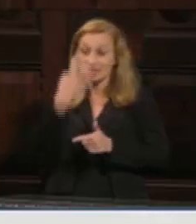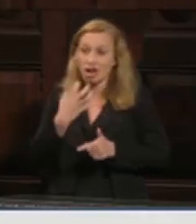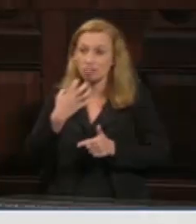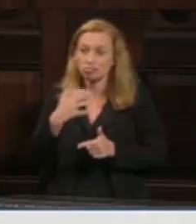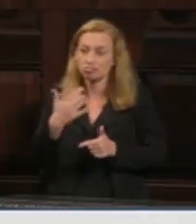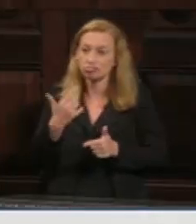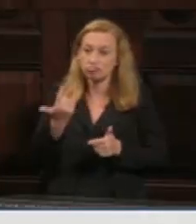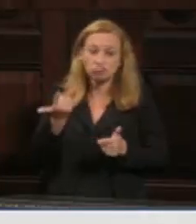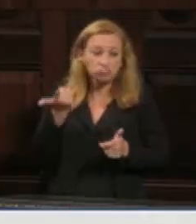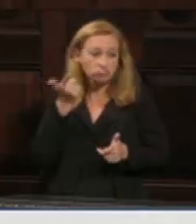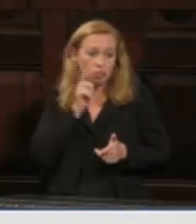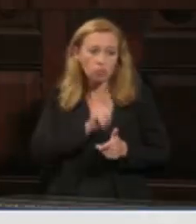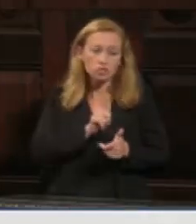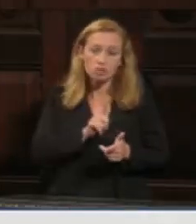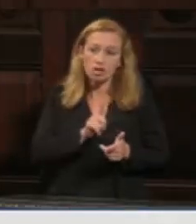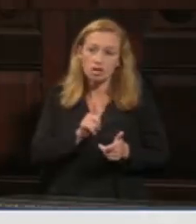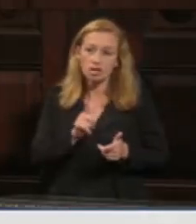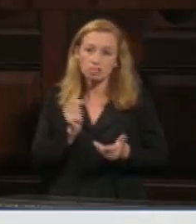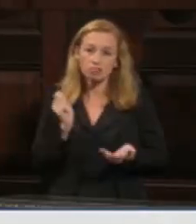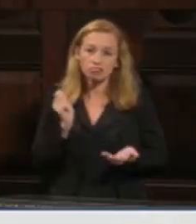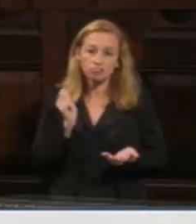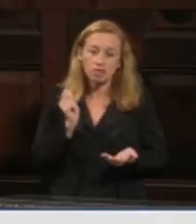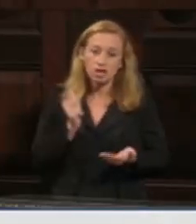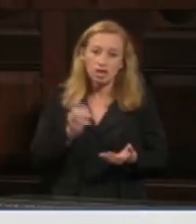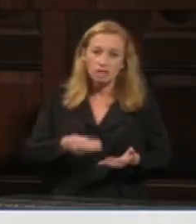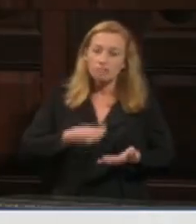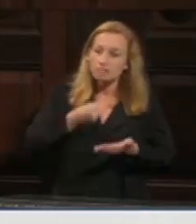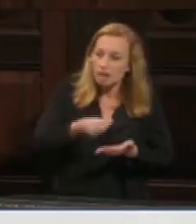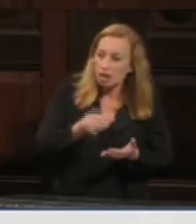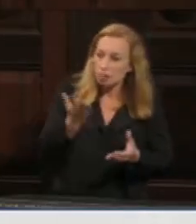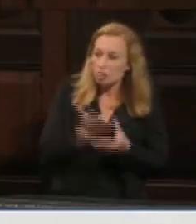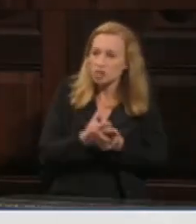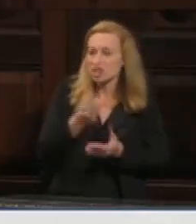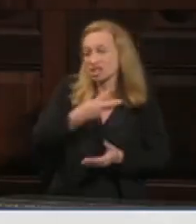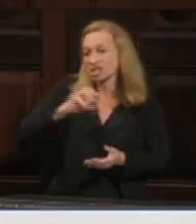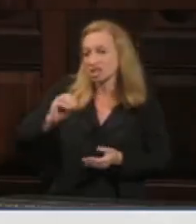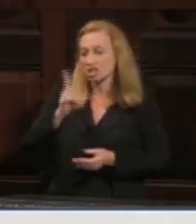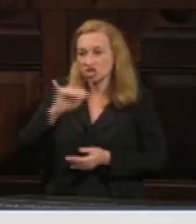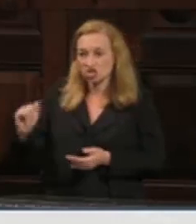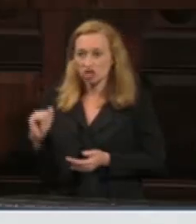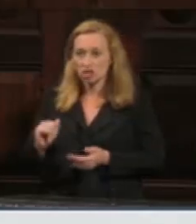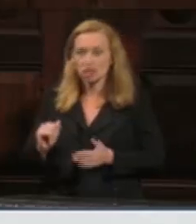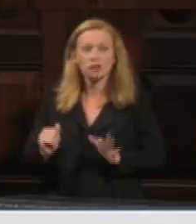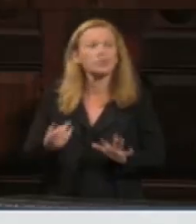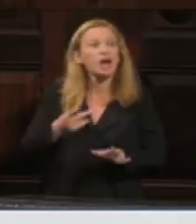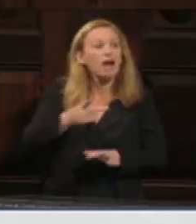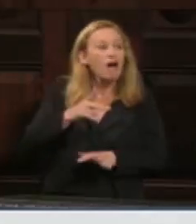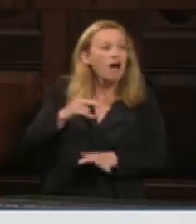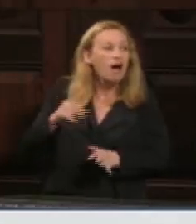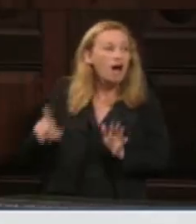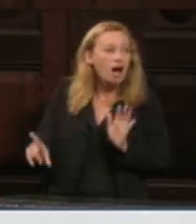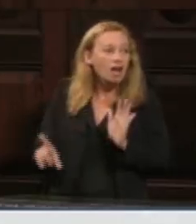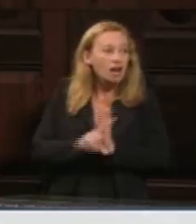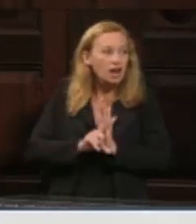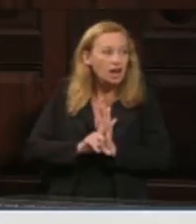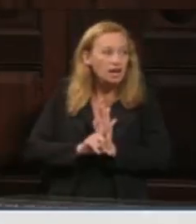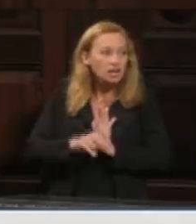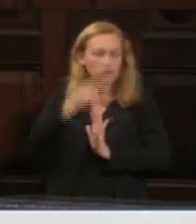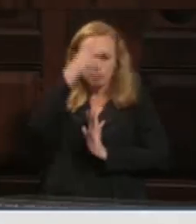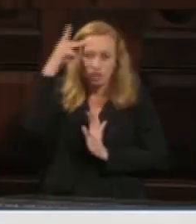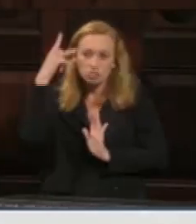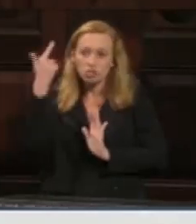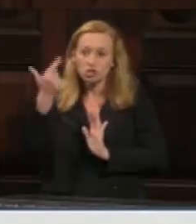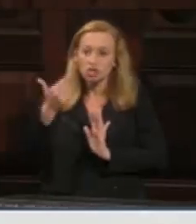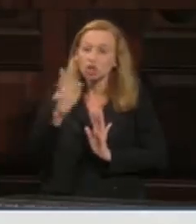como determina a legislação. Mas mais do que isso, além dos atiradores, colecionadores e tudo mais, você